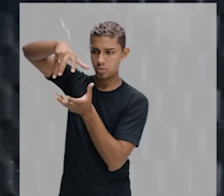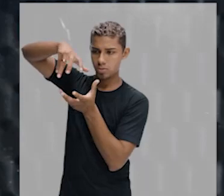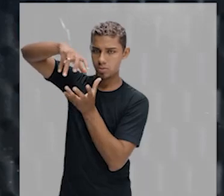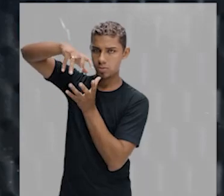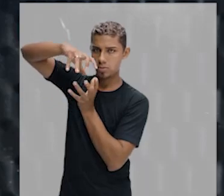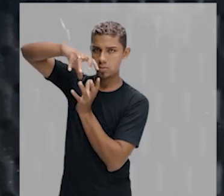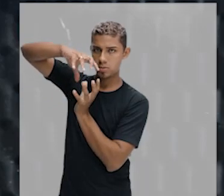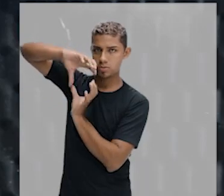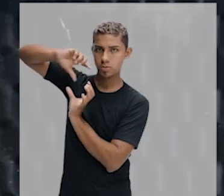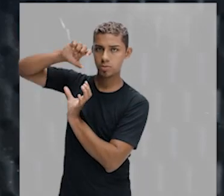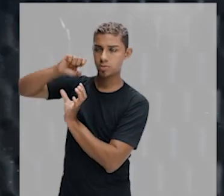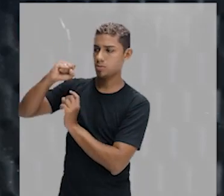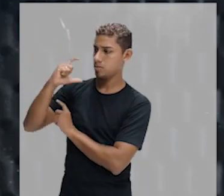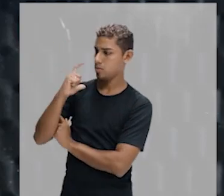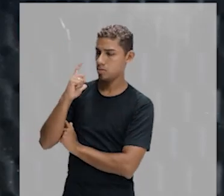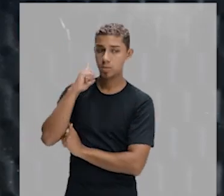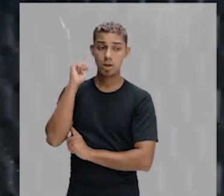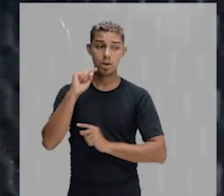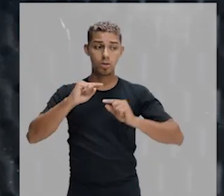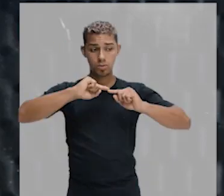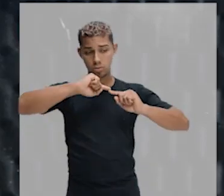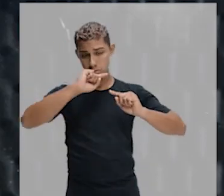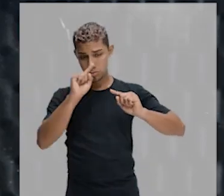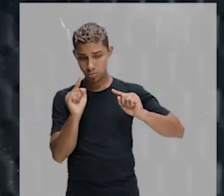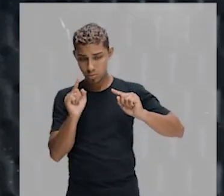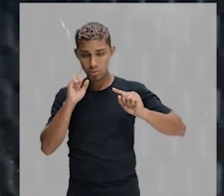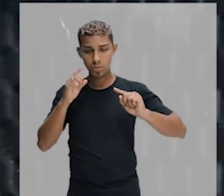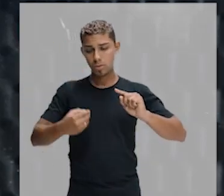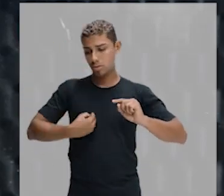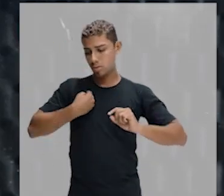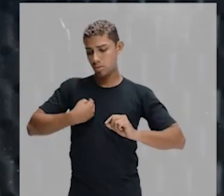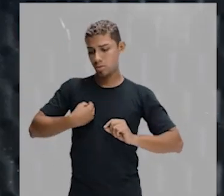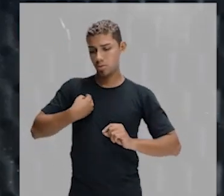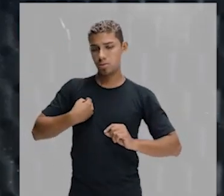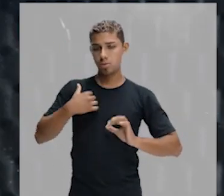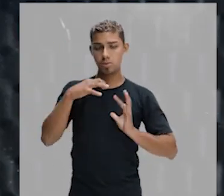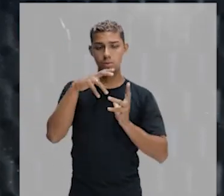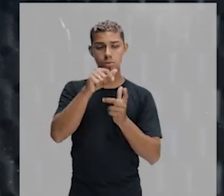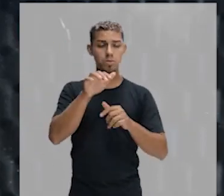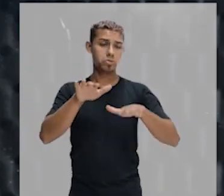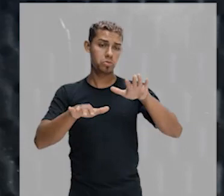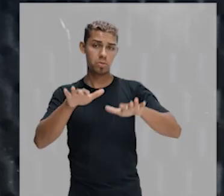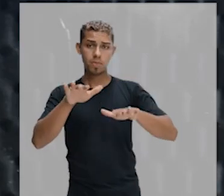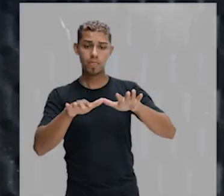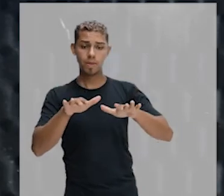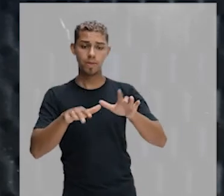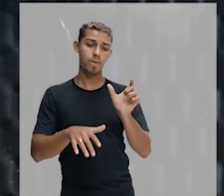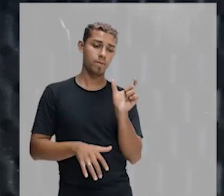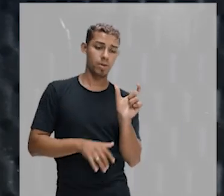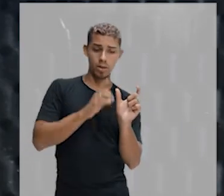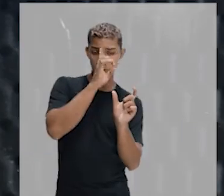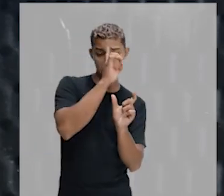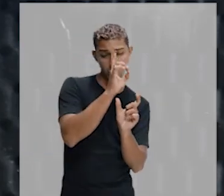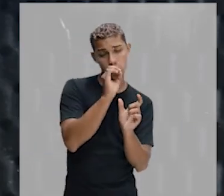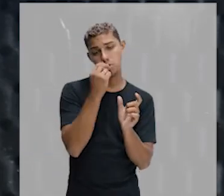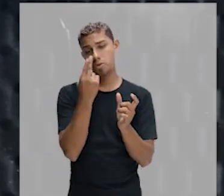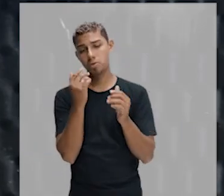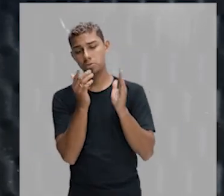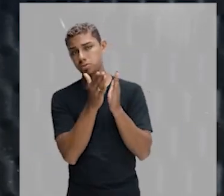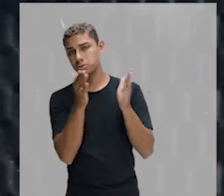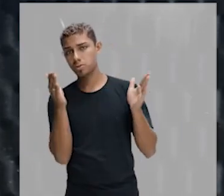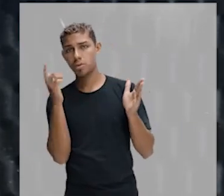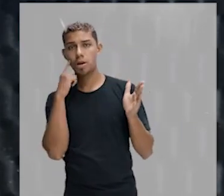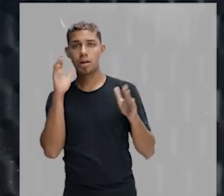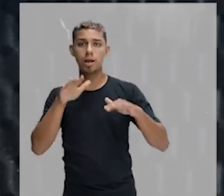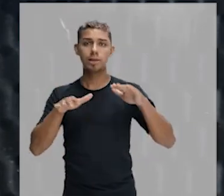angulação, da posição que nós estamos na Terra, existem, né, dependendo da estação do ano, dias maiores que a noite ou noites maiores que o dia,